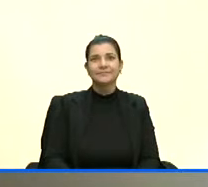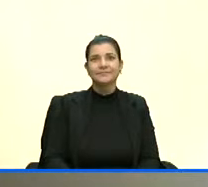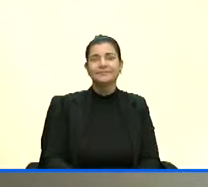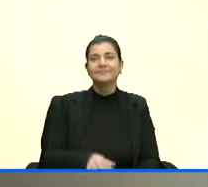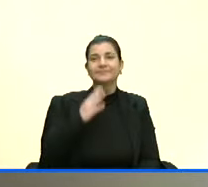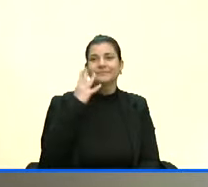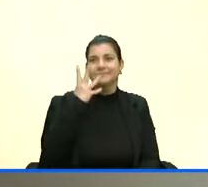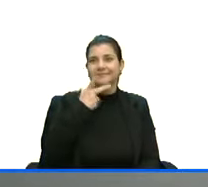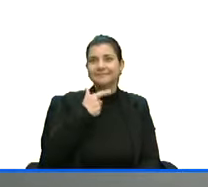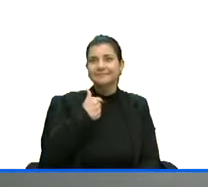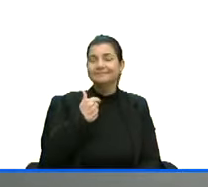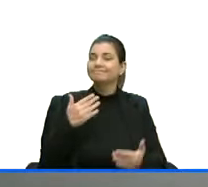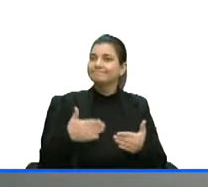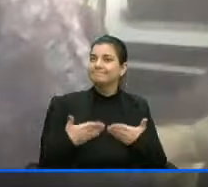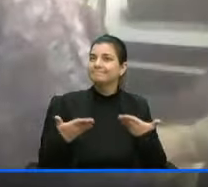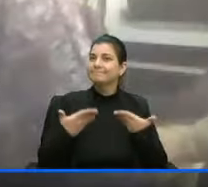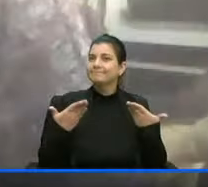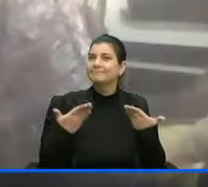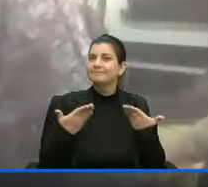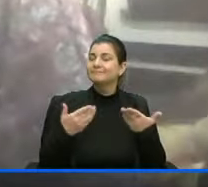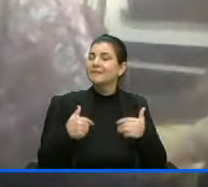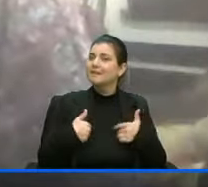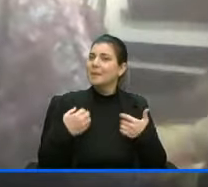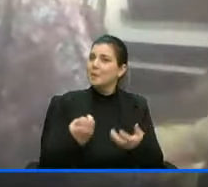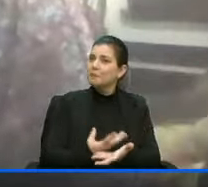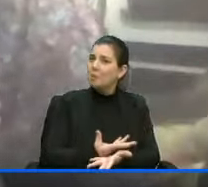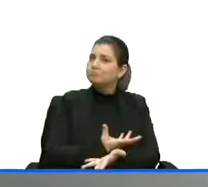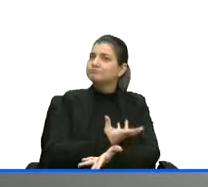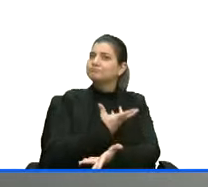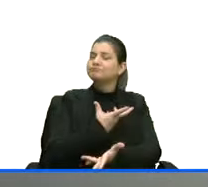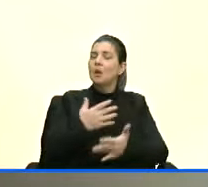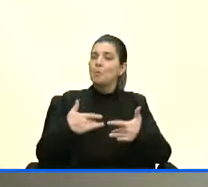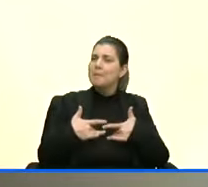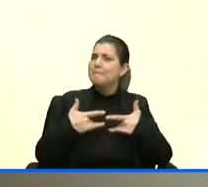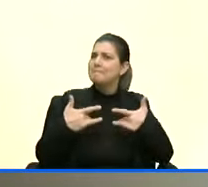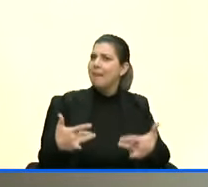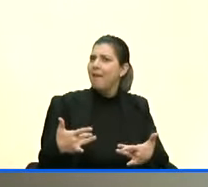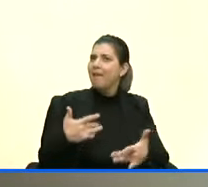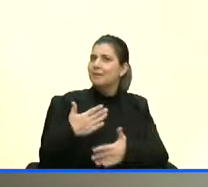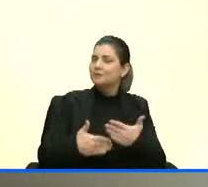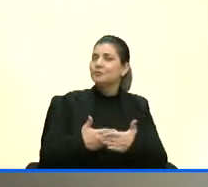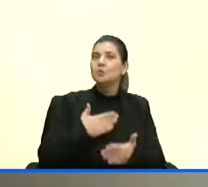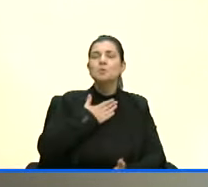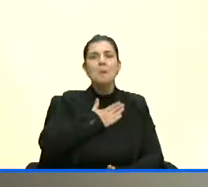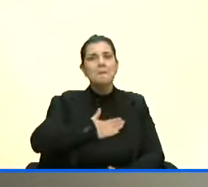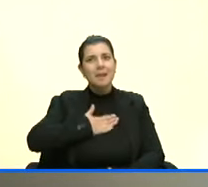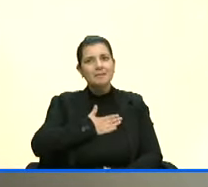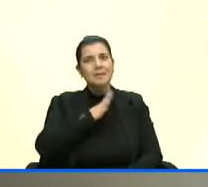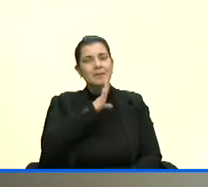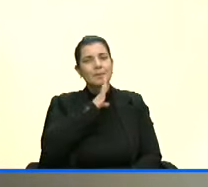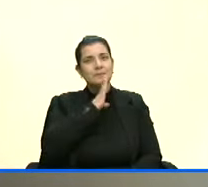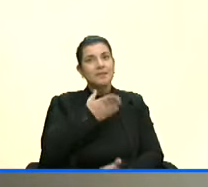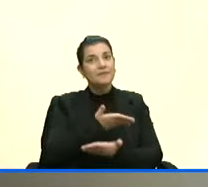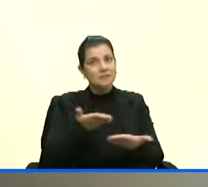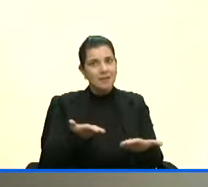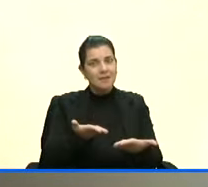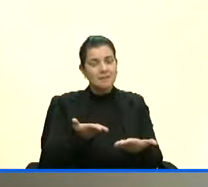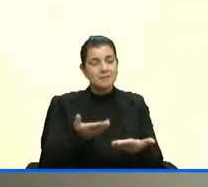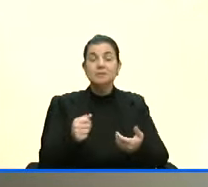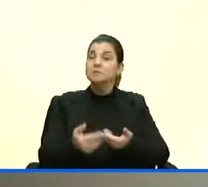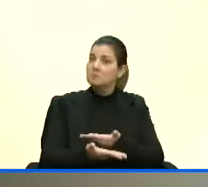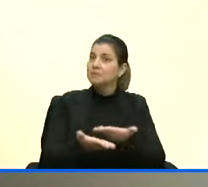É muito motivador, então fiquei bem entusiasmada, assim, com o empenho, né, de todo mundo. É um prazer conhecê-los. Me coloco à